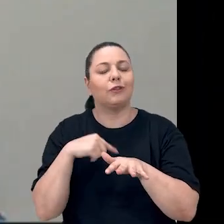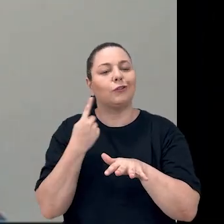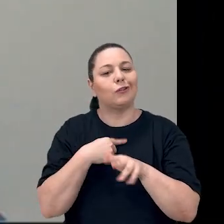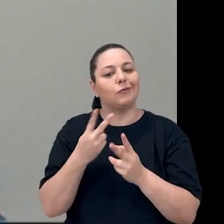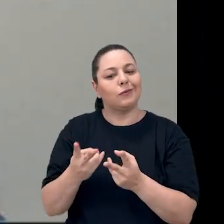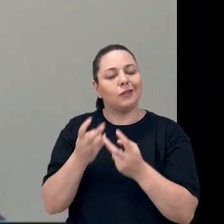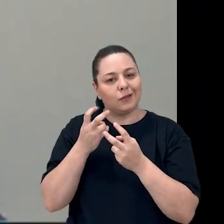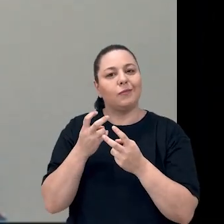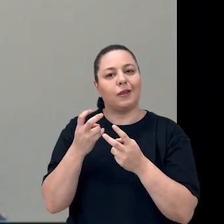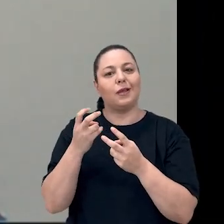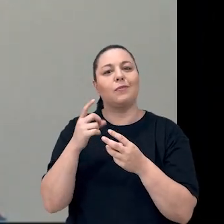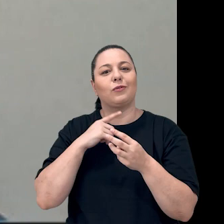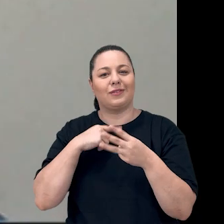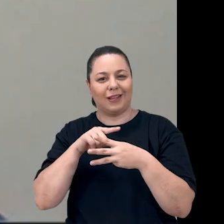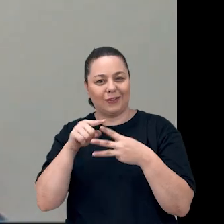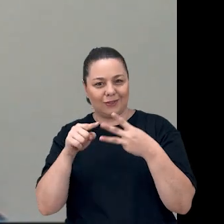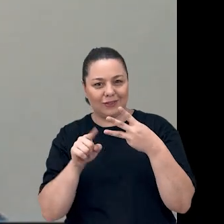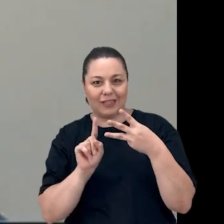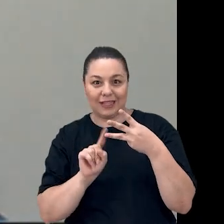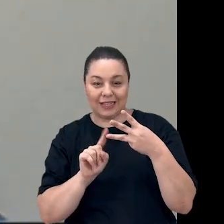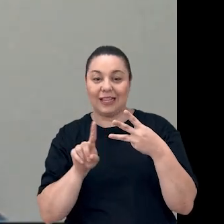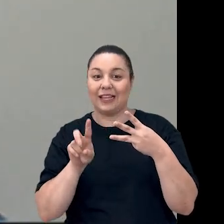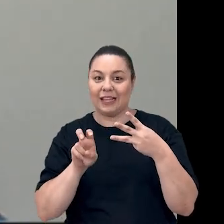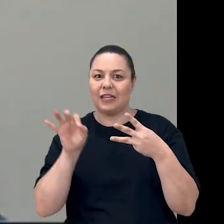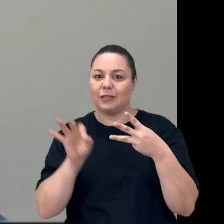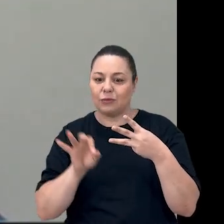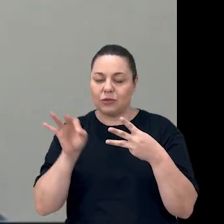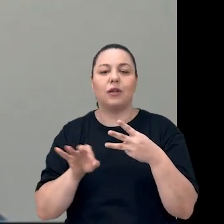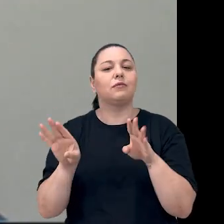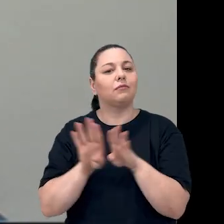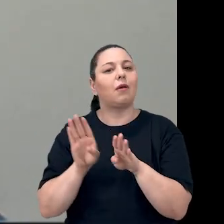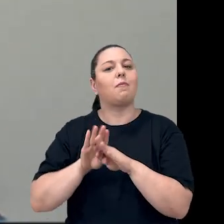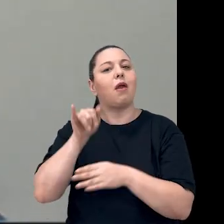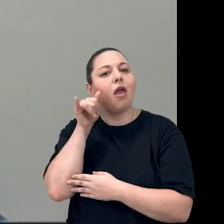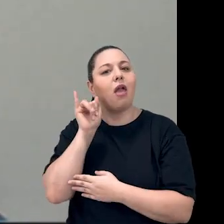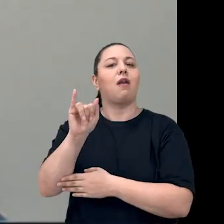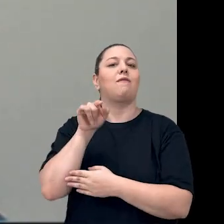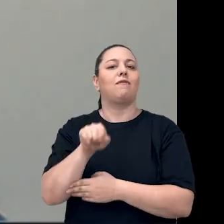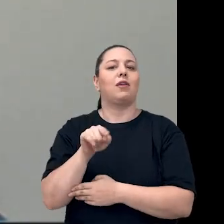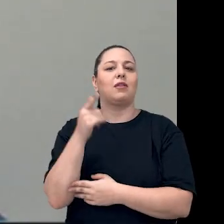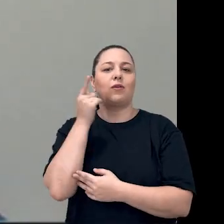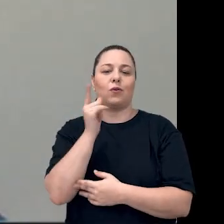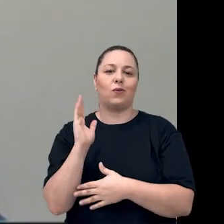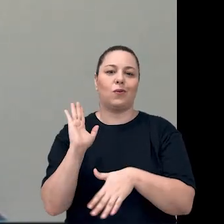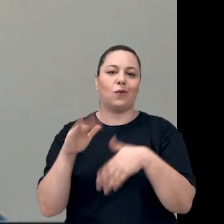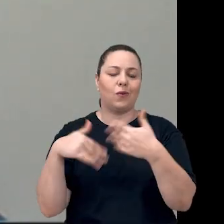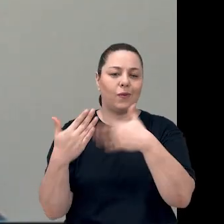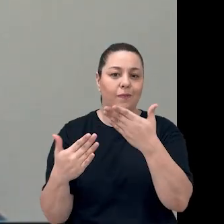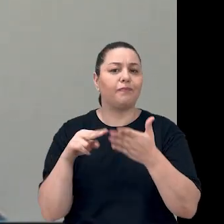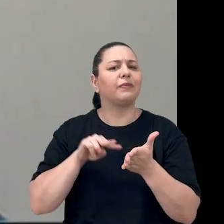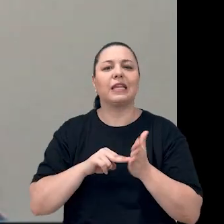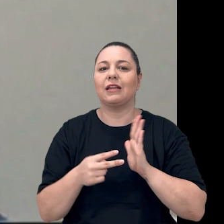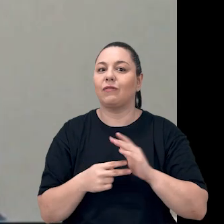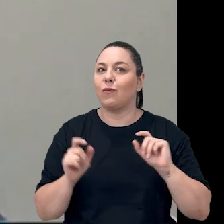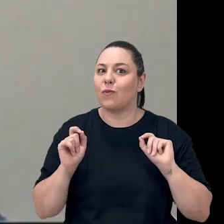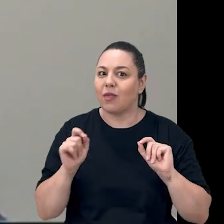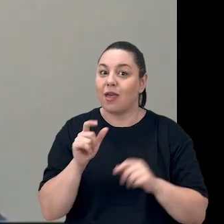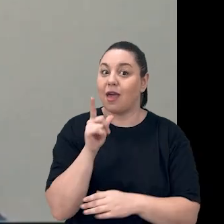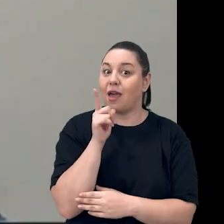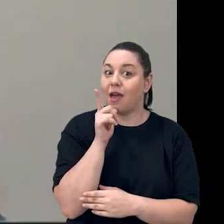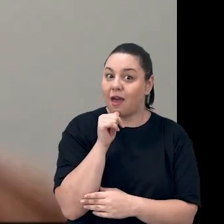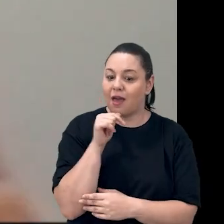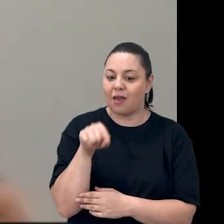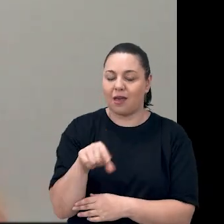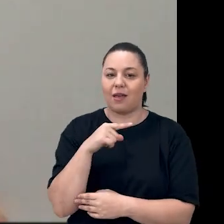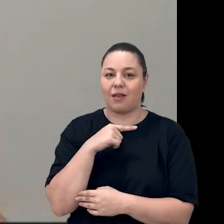de ovos, a gente também notou que esses comprimidos 15% tiveram ação repelente de ovoposição. Ou seja,